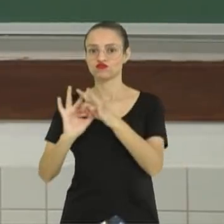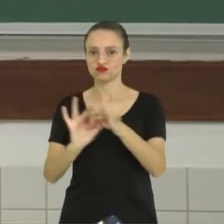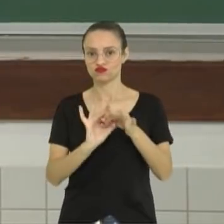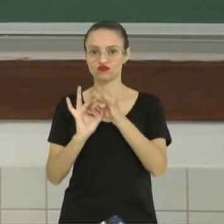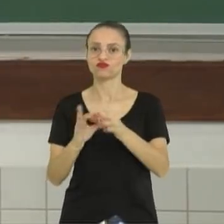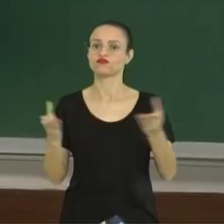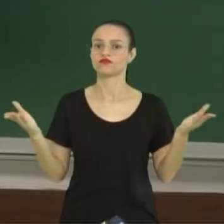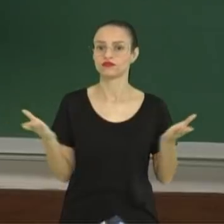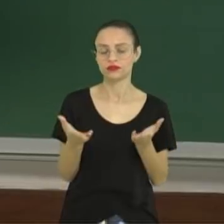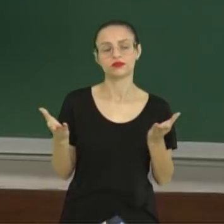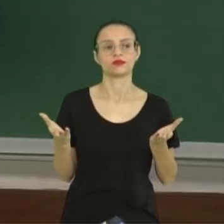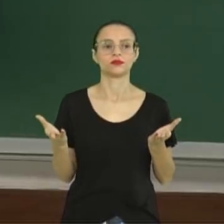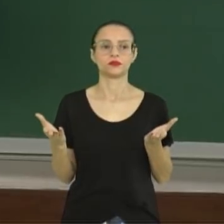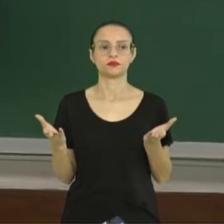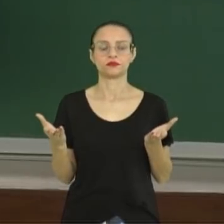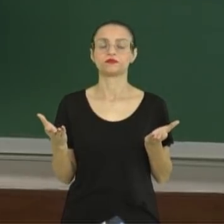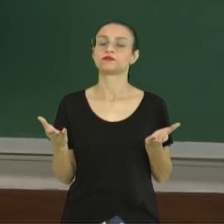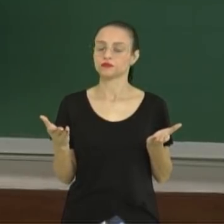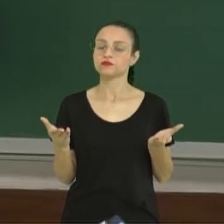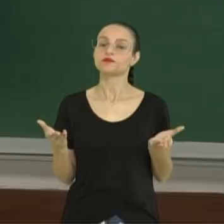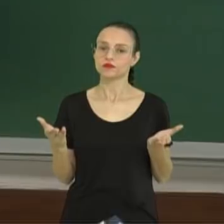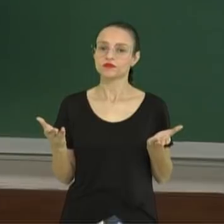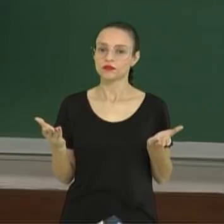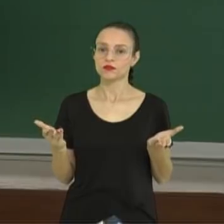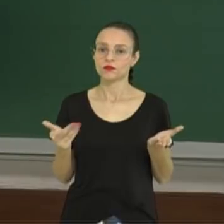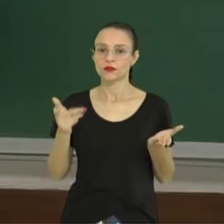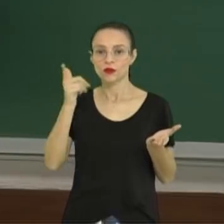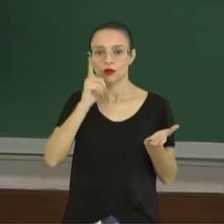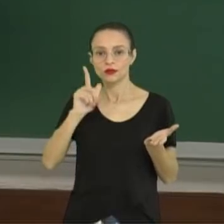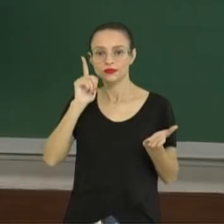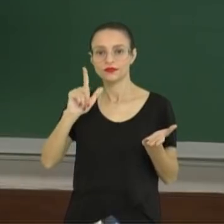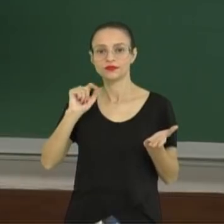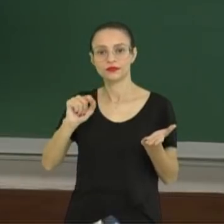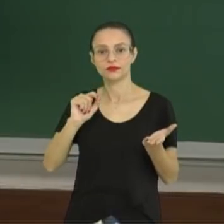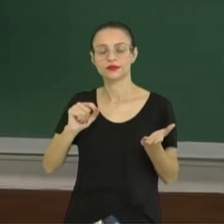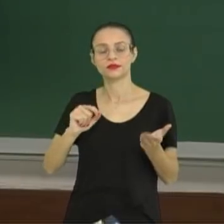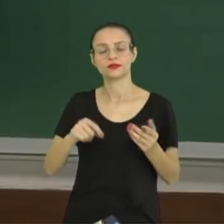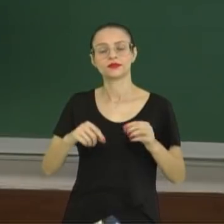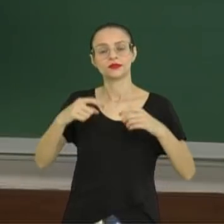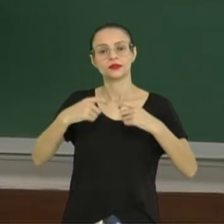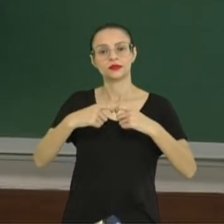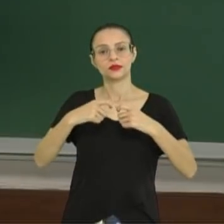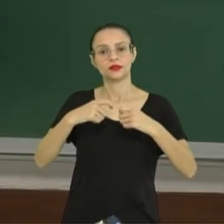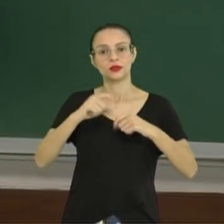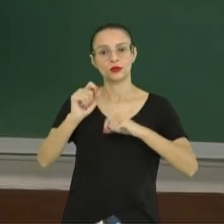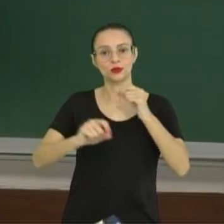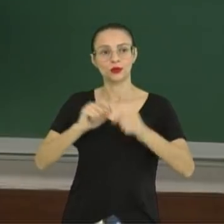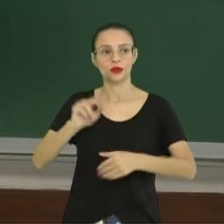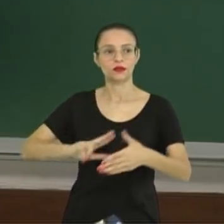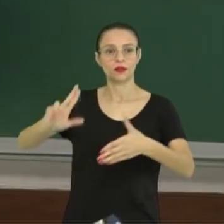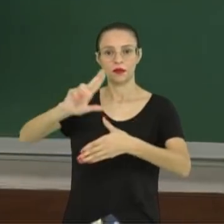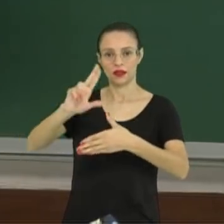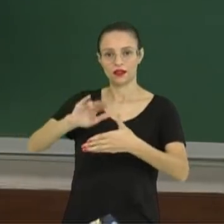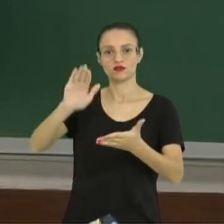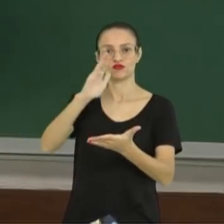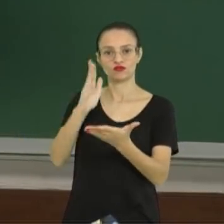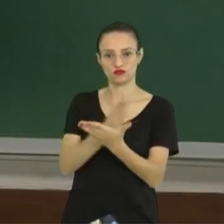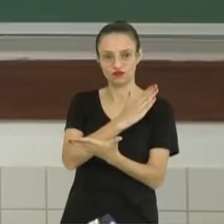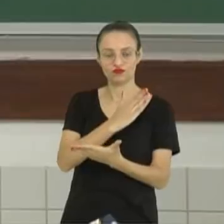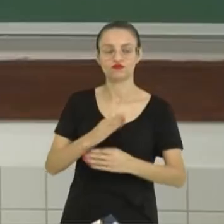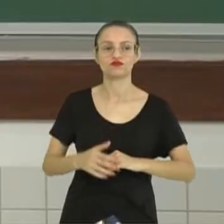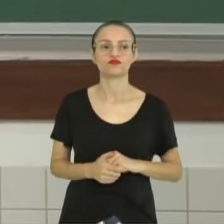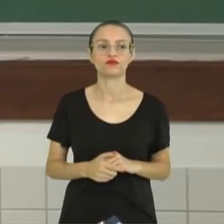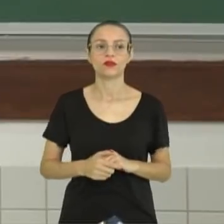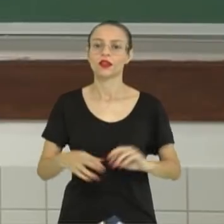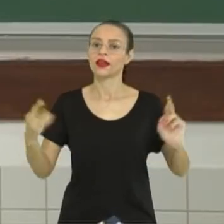unidos, acabam se retirando dessa integração da América Latina. Nas